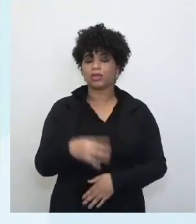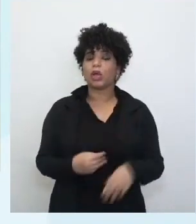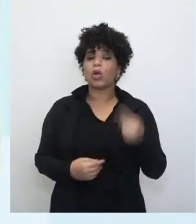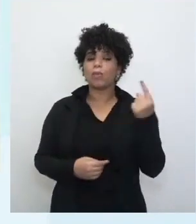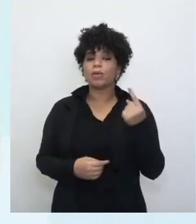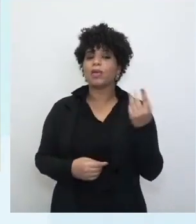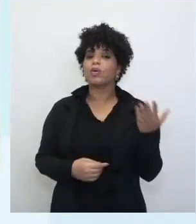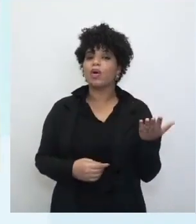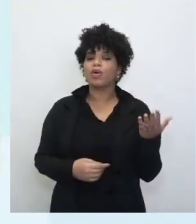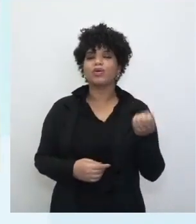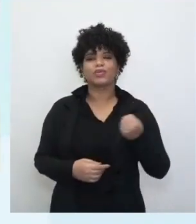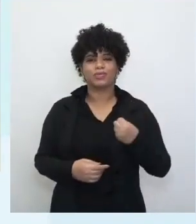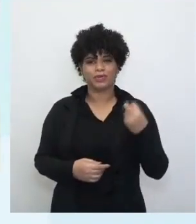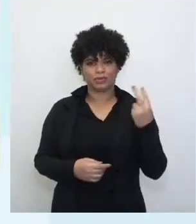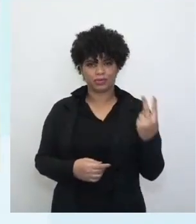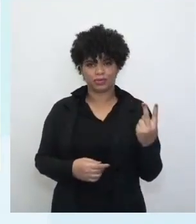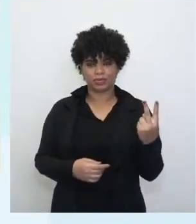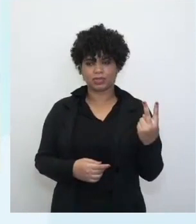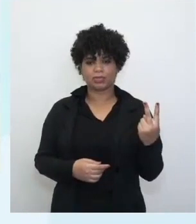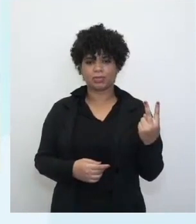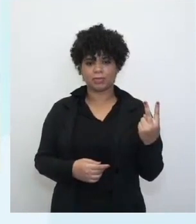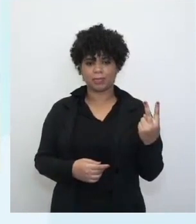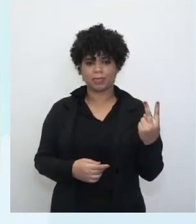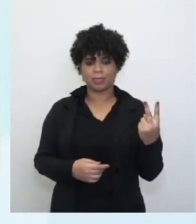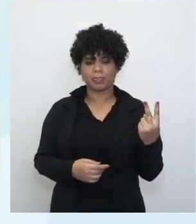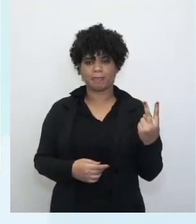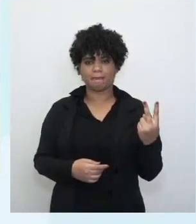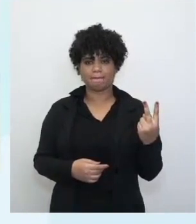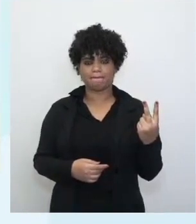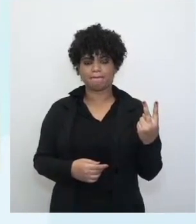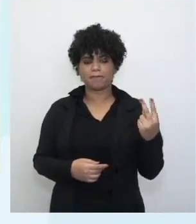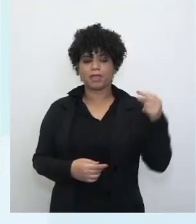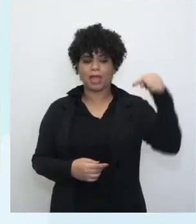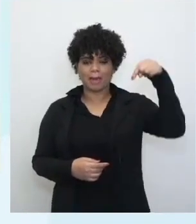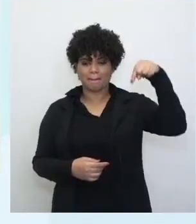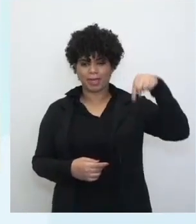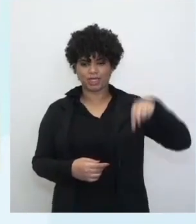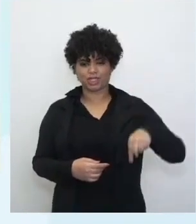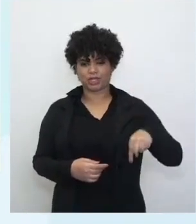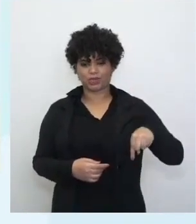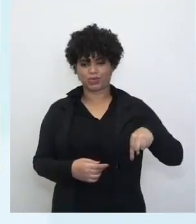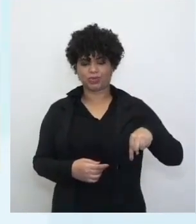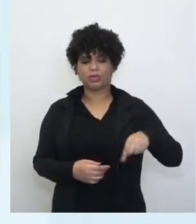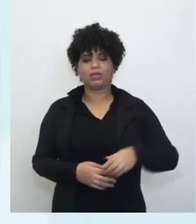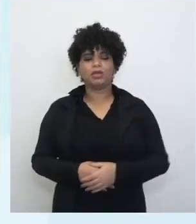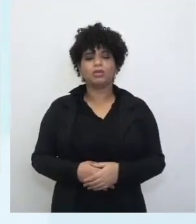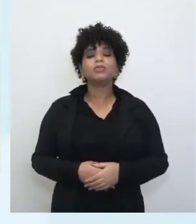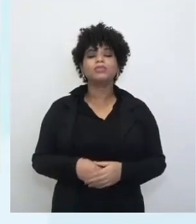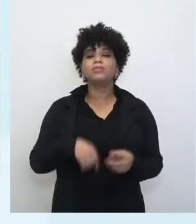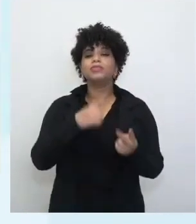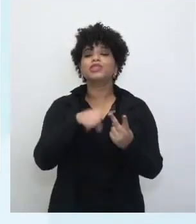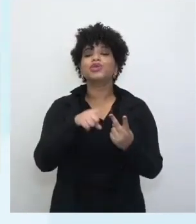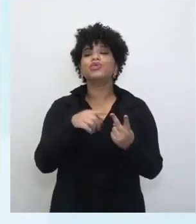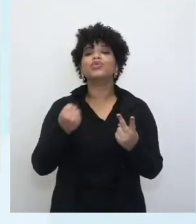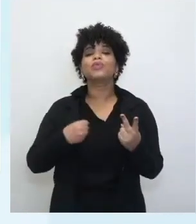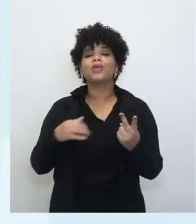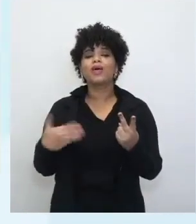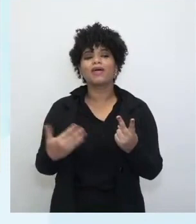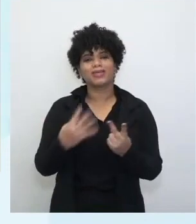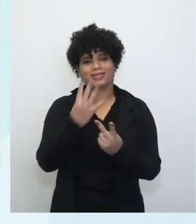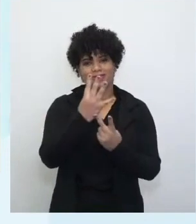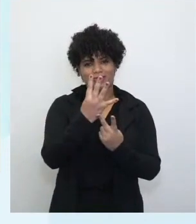2. Então, na minha tabela, meu primeiro coeficiente é 2. É esse que vai ser abaixado. Ah, tá bom. Segundo coeficiente é o